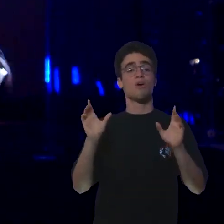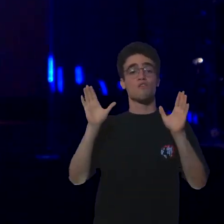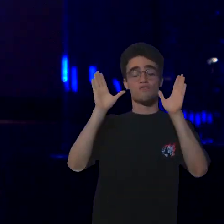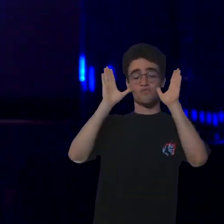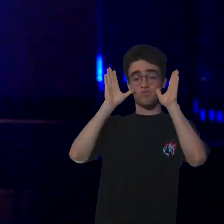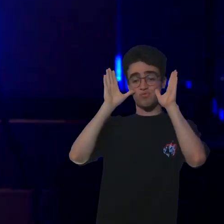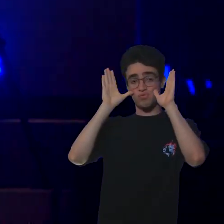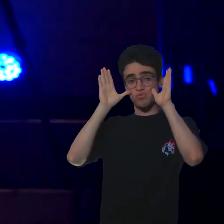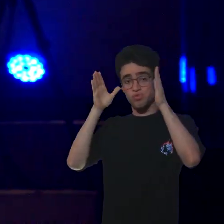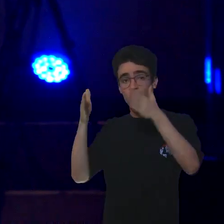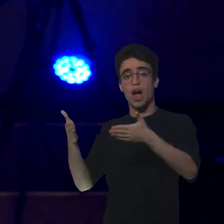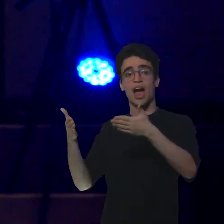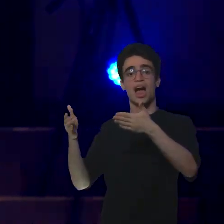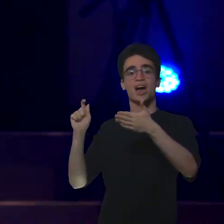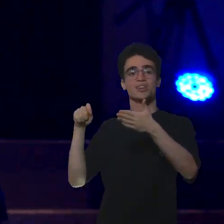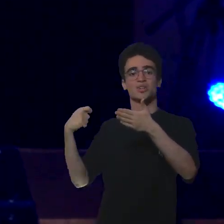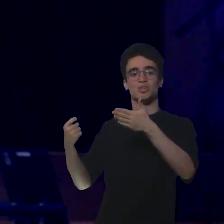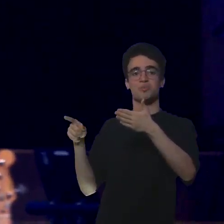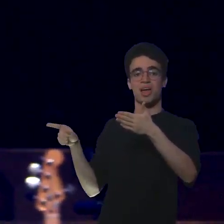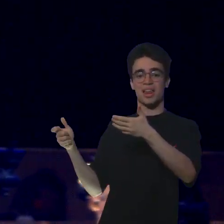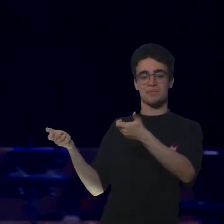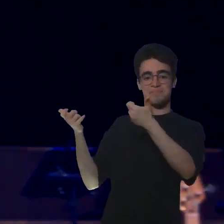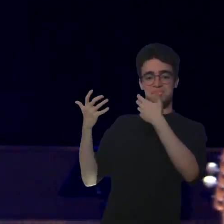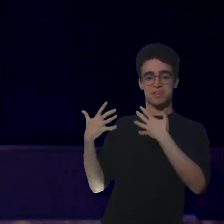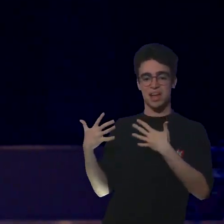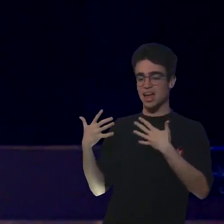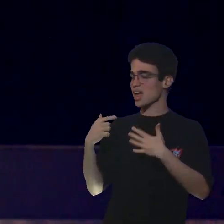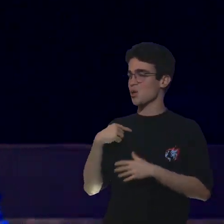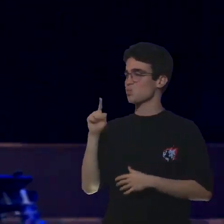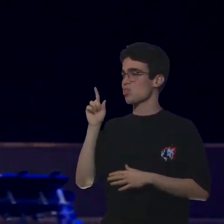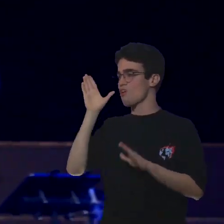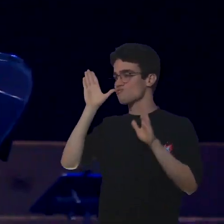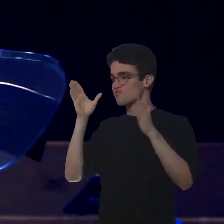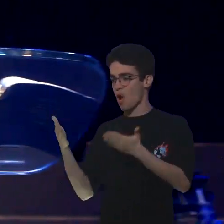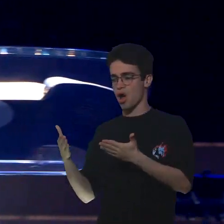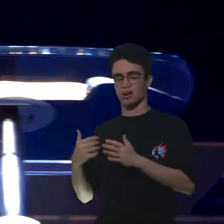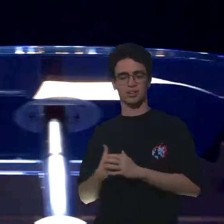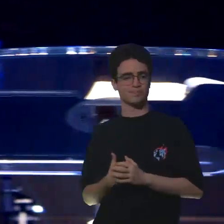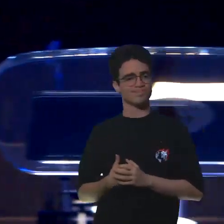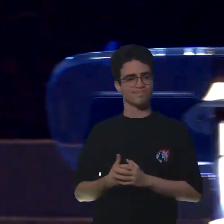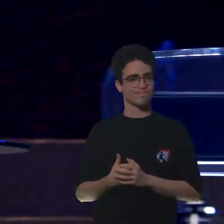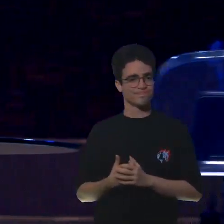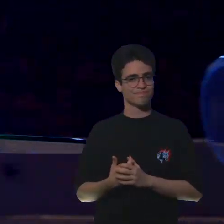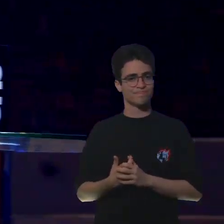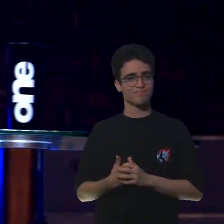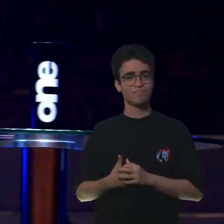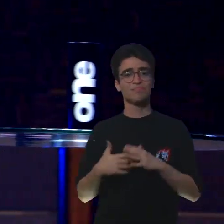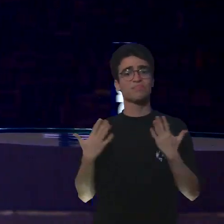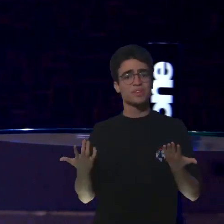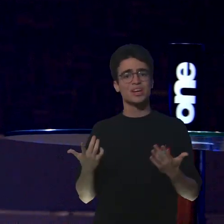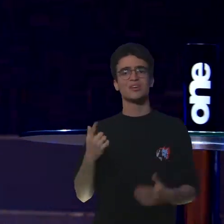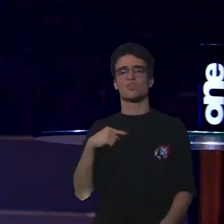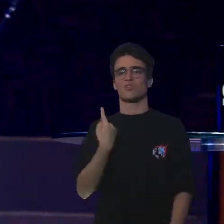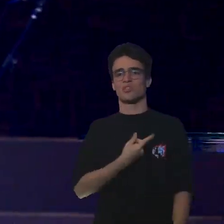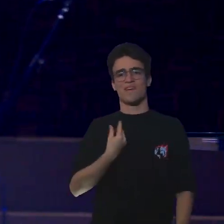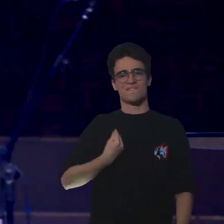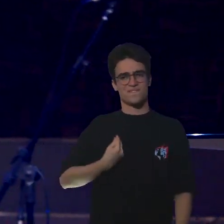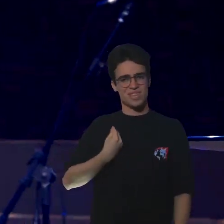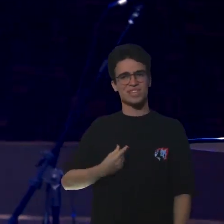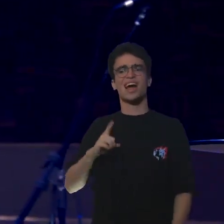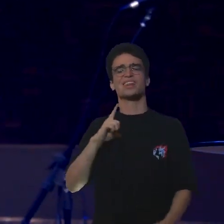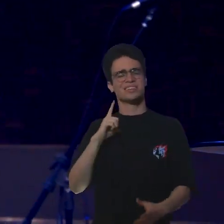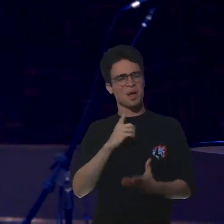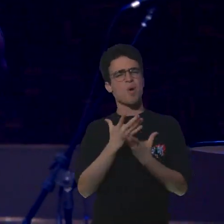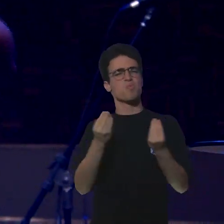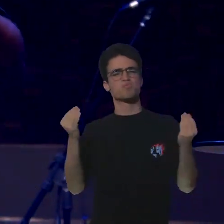focados naquele que estava falando. E é assim na nossa vida. Existem várias distrações na nossa vida. A gente está